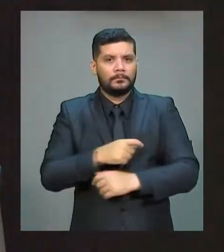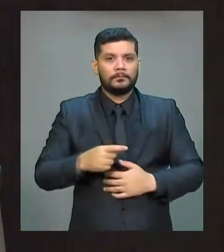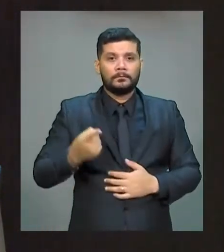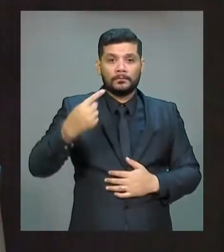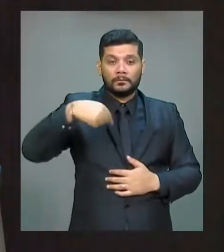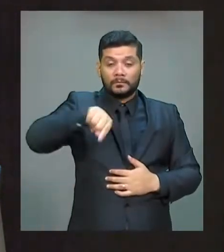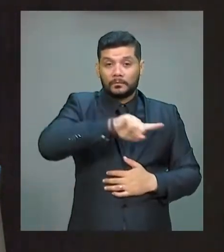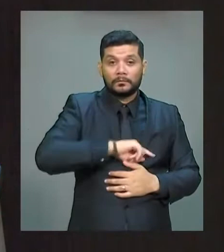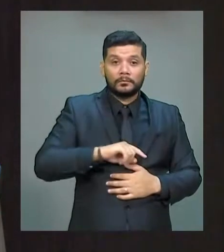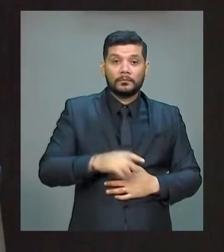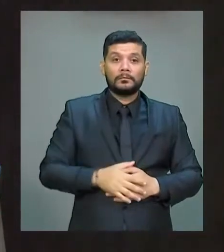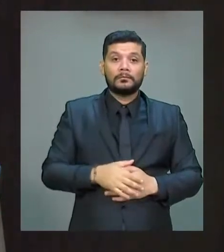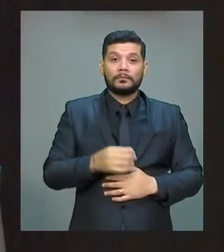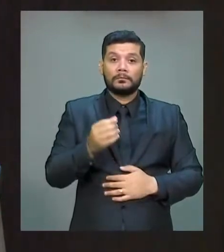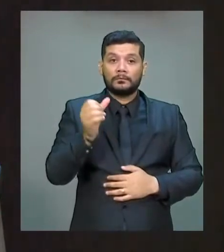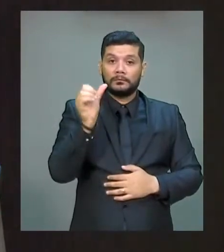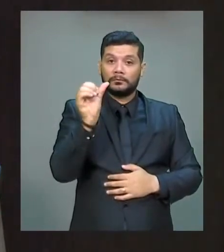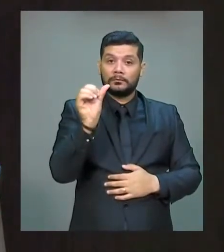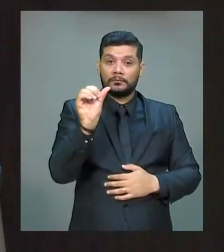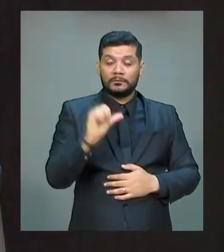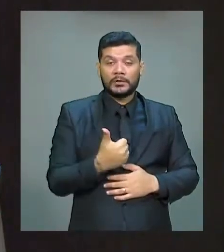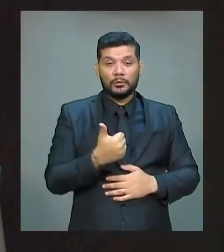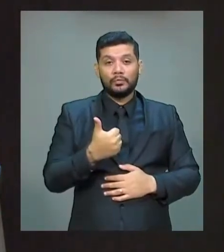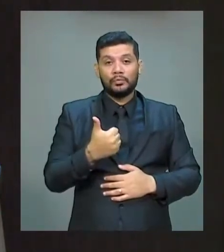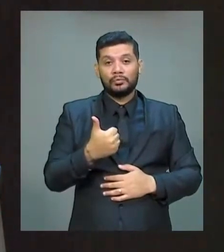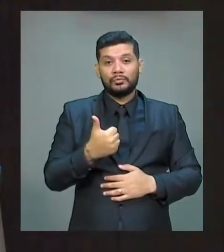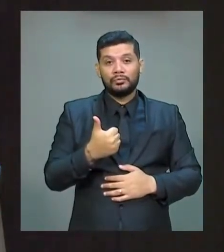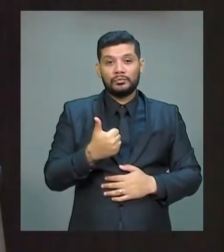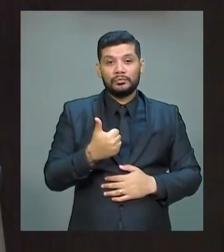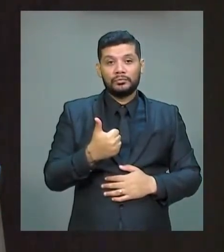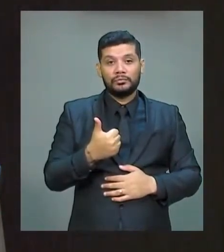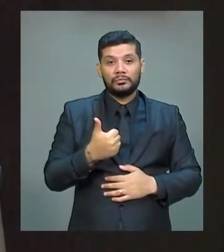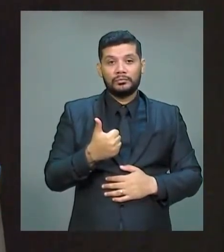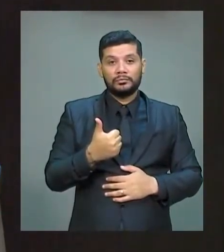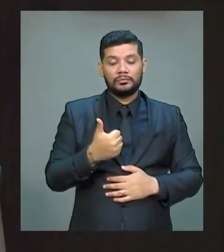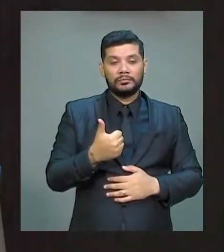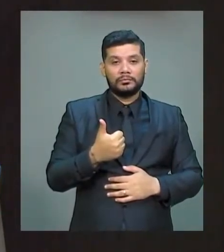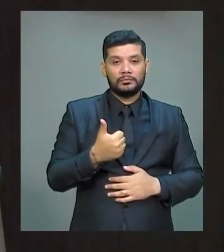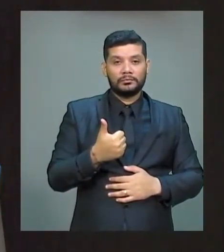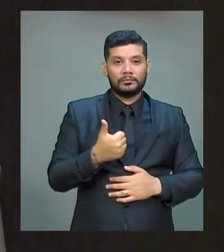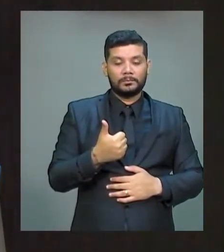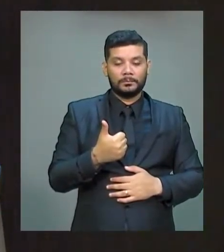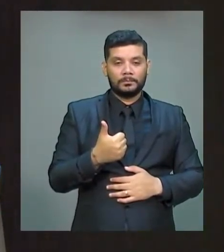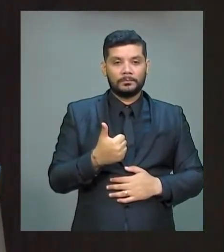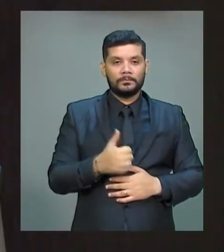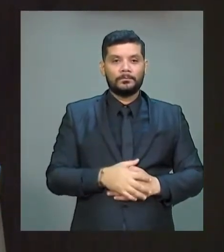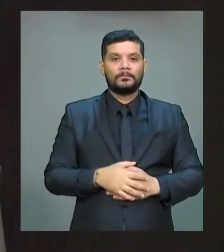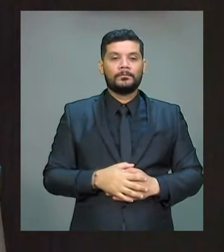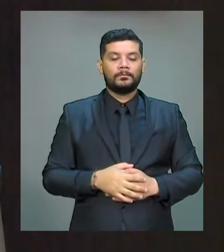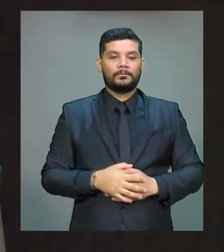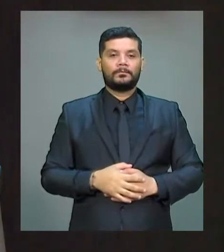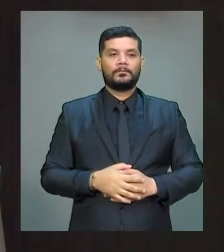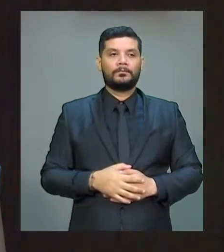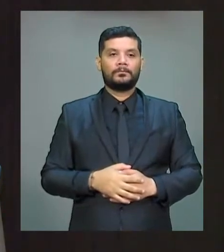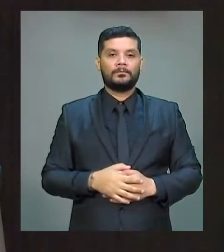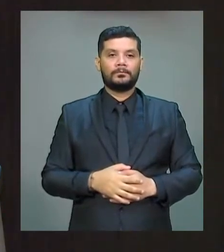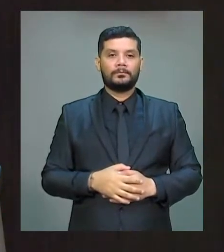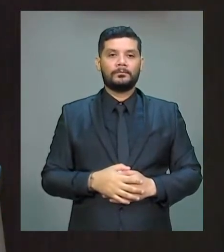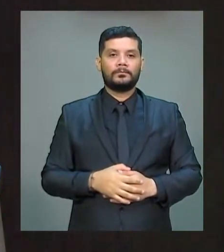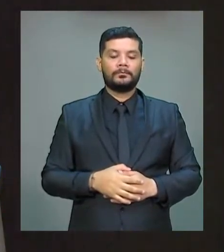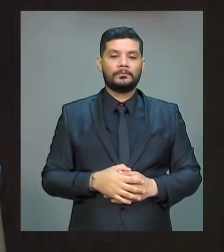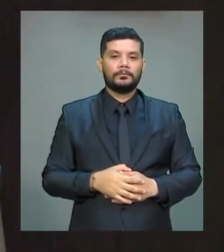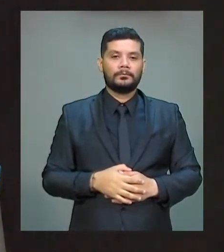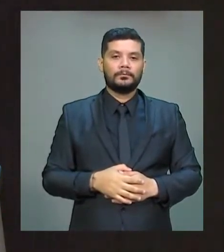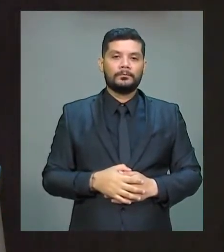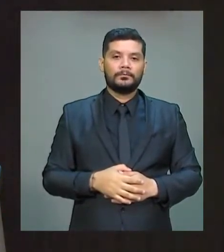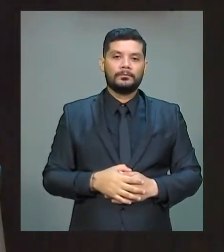o 61º país Depois me permite uma parte, deputado Renato. em número de vacinados.